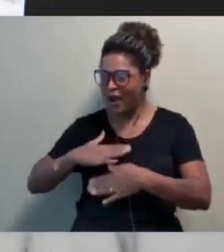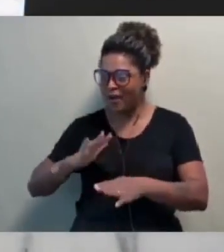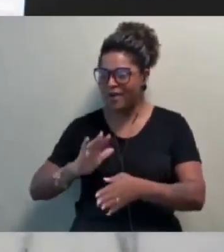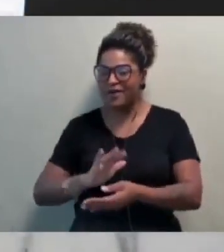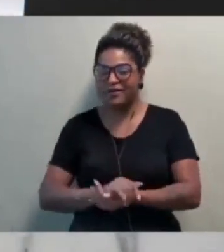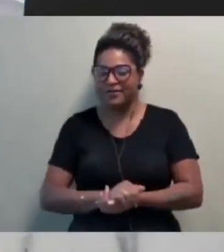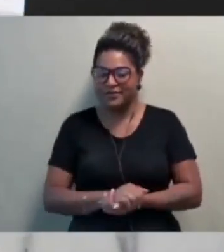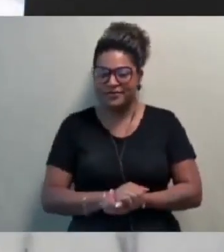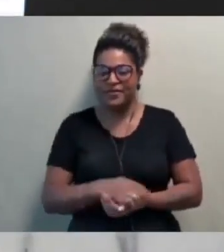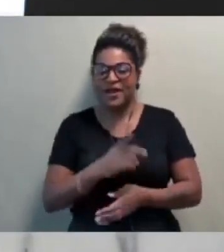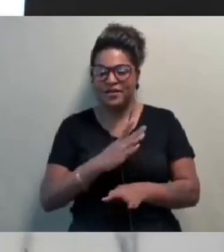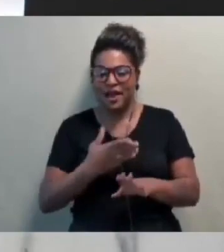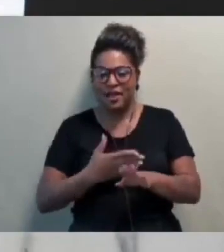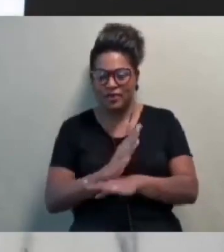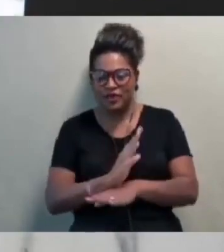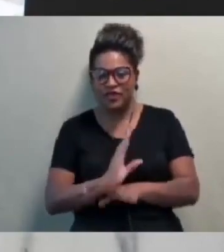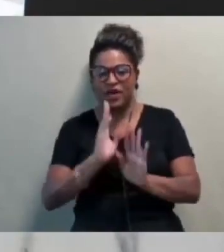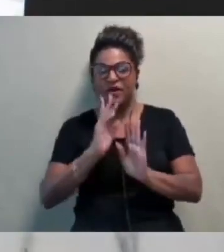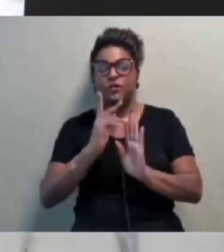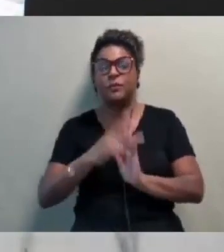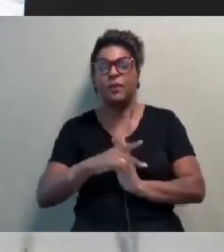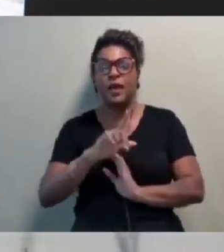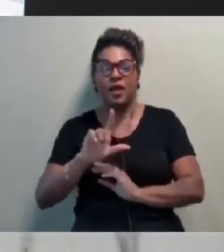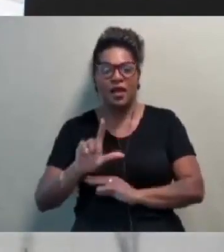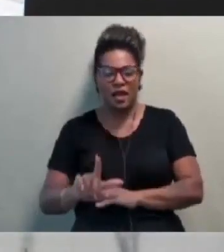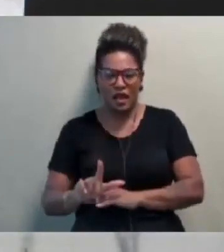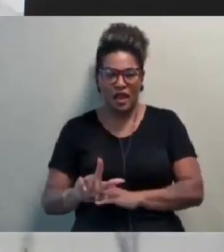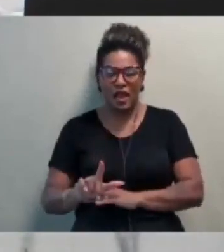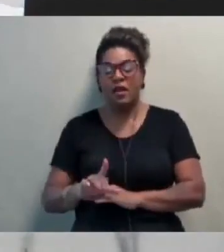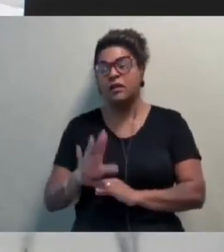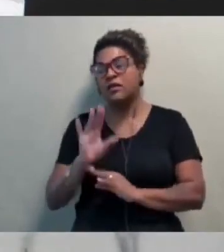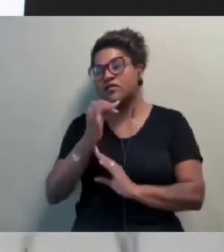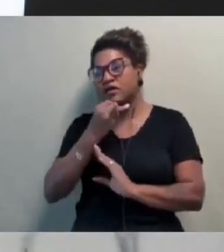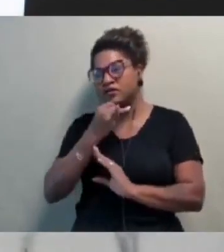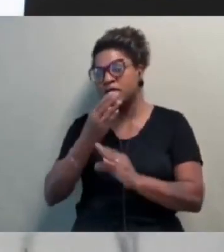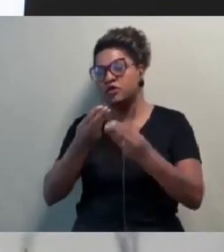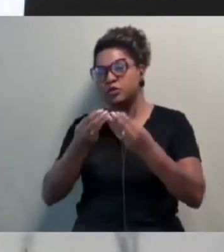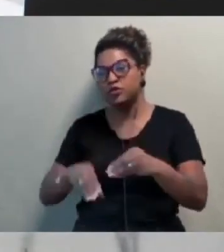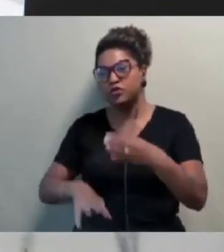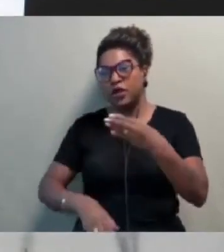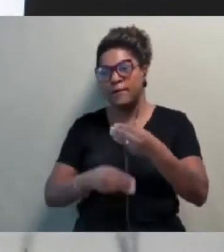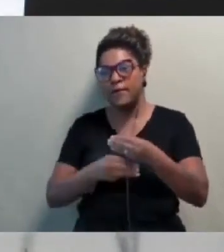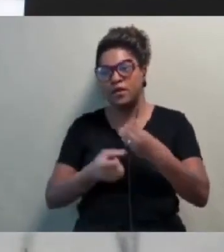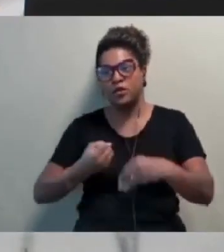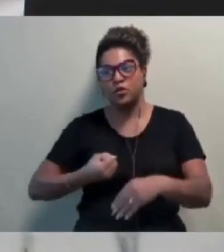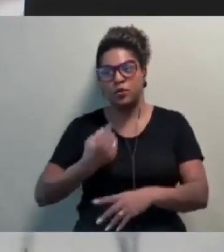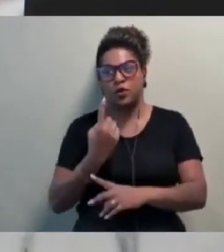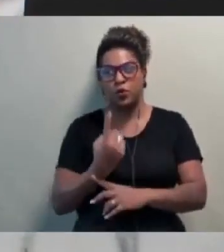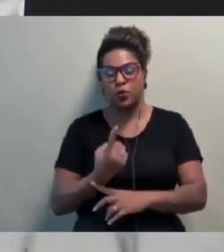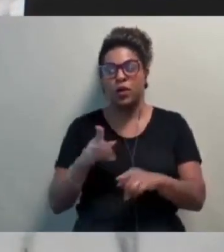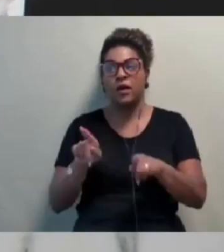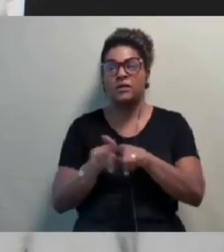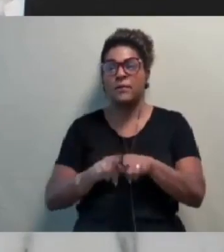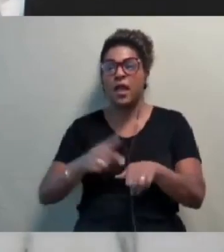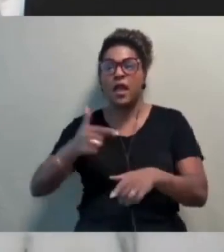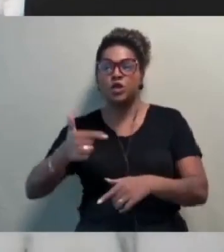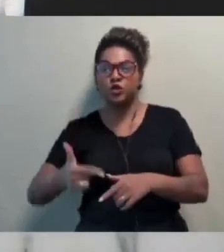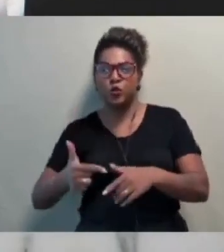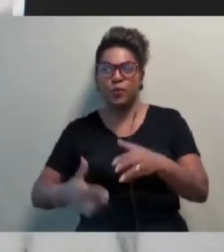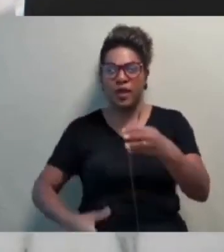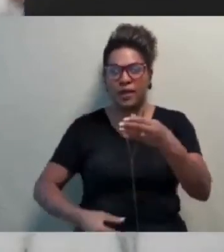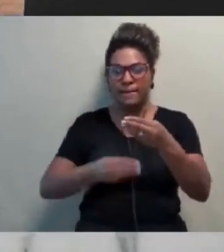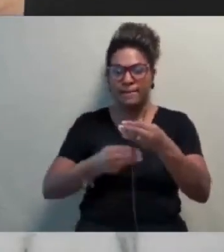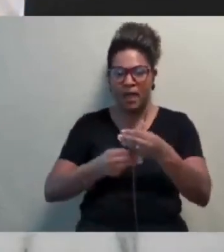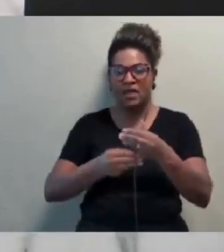o projeto na votação com preferência. Aí fica prejudicada a emenda número 1 e sua subemenda. Então, nós vamos direto para a emenda aditiva